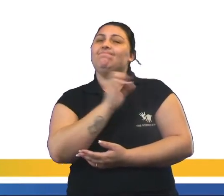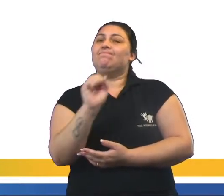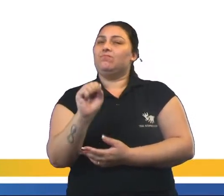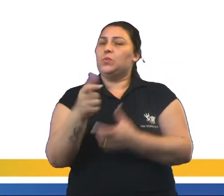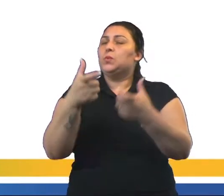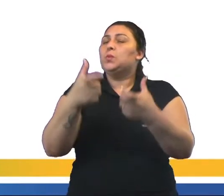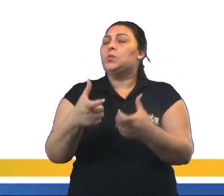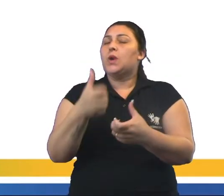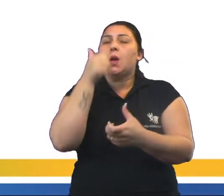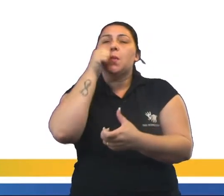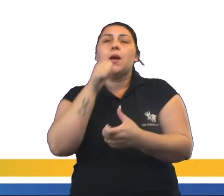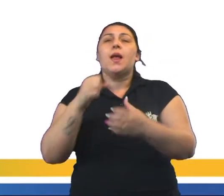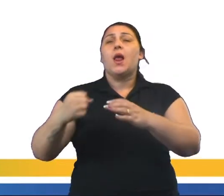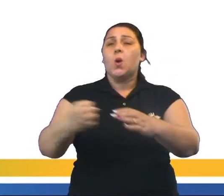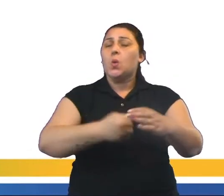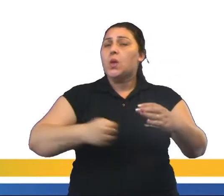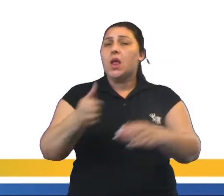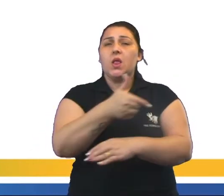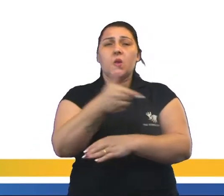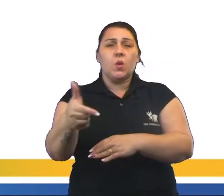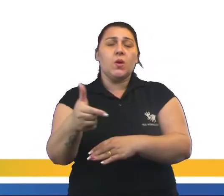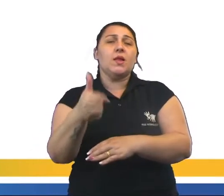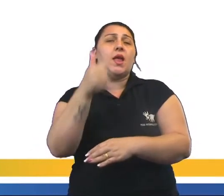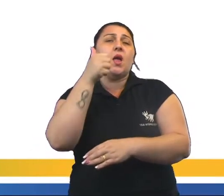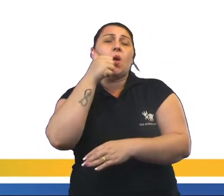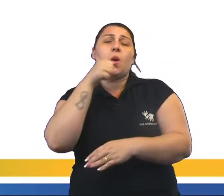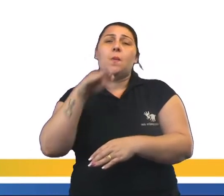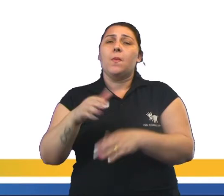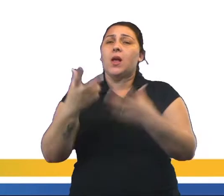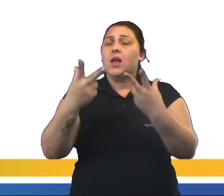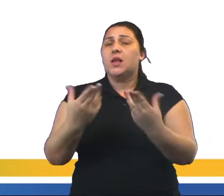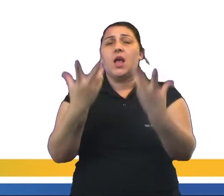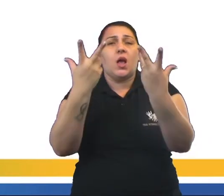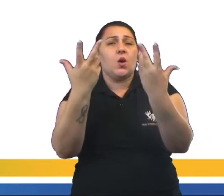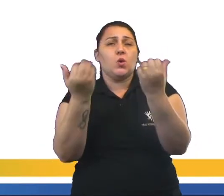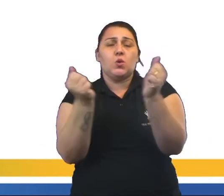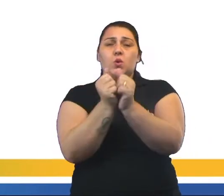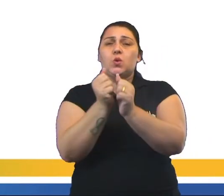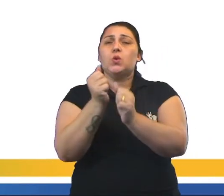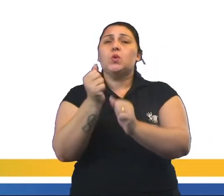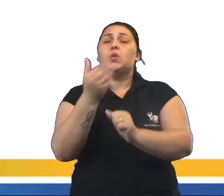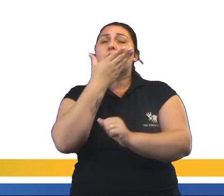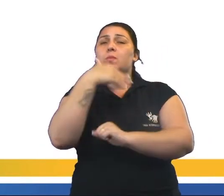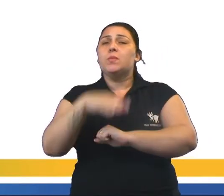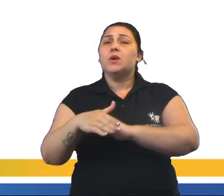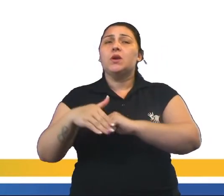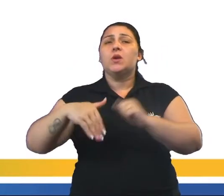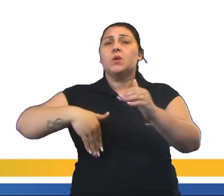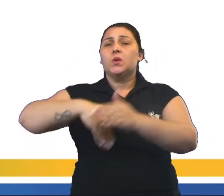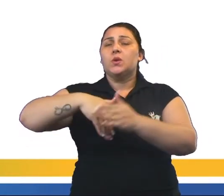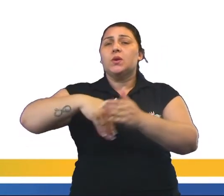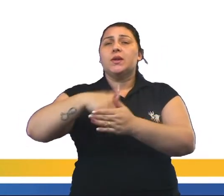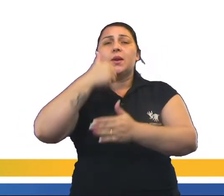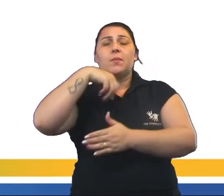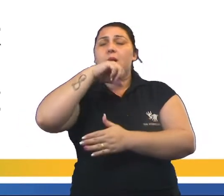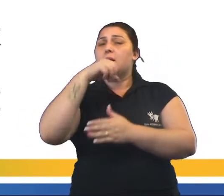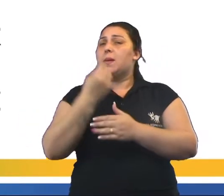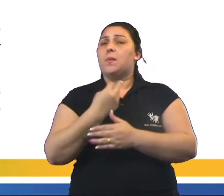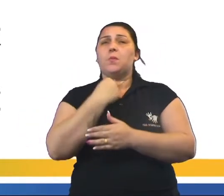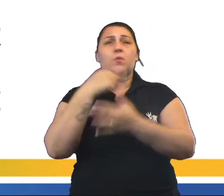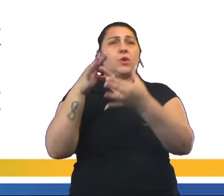que lugar de mulher é na cozinha, que não existe uma garota dessa idade no meio de um monte de meninos aí jogando bola, que a mãe não